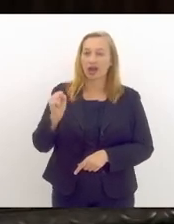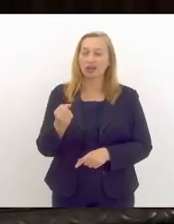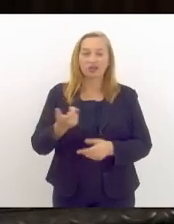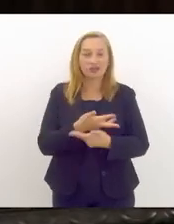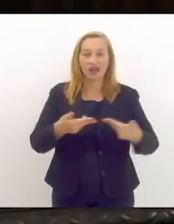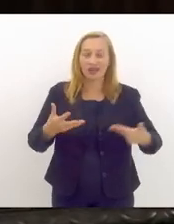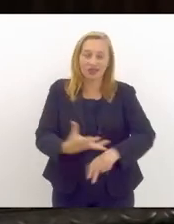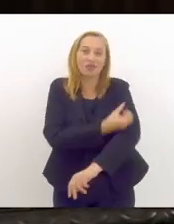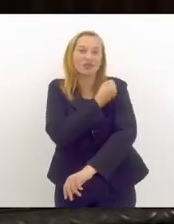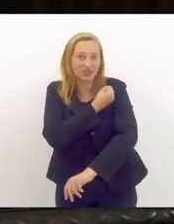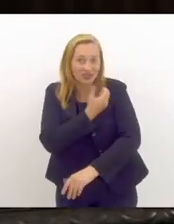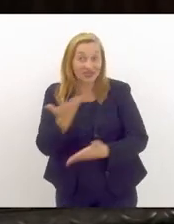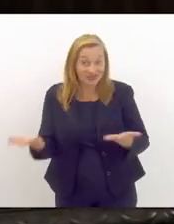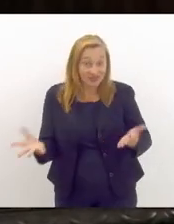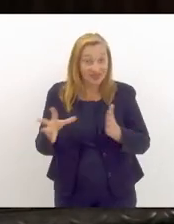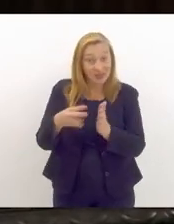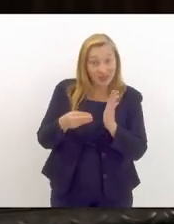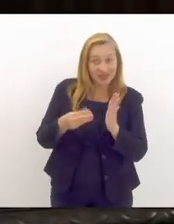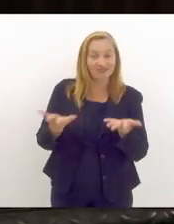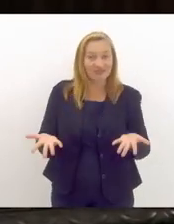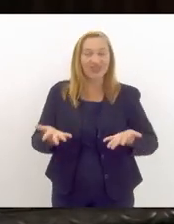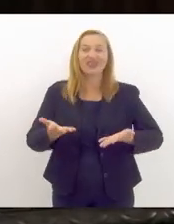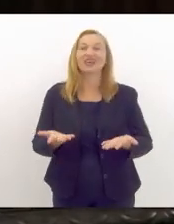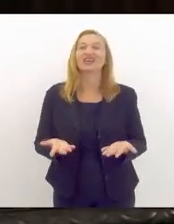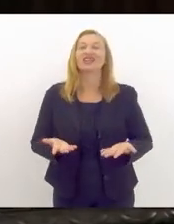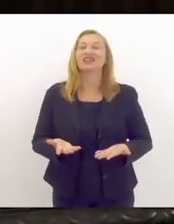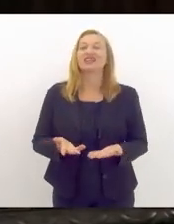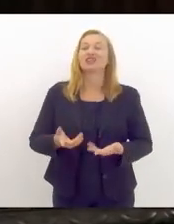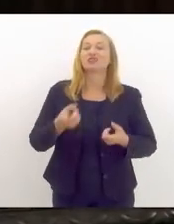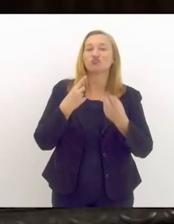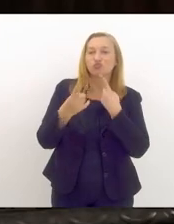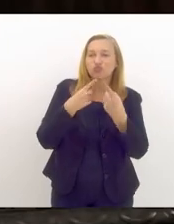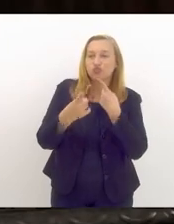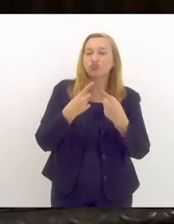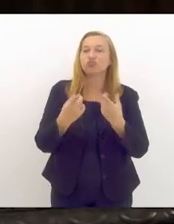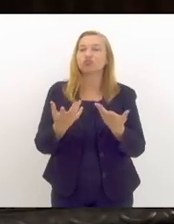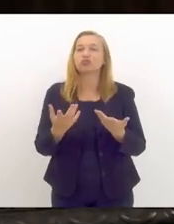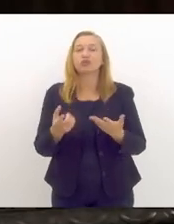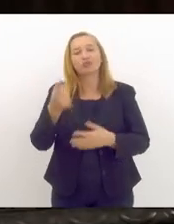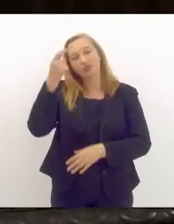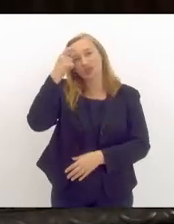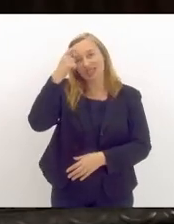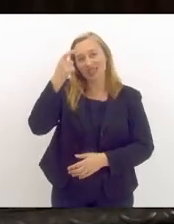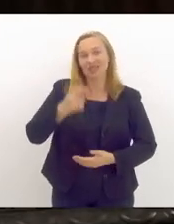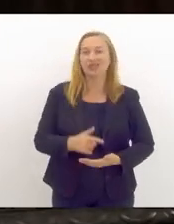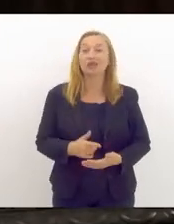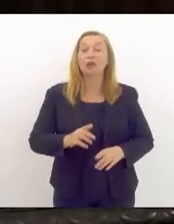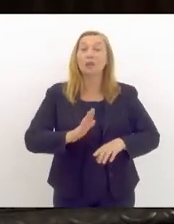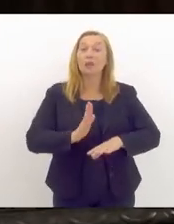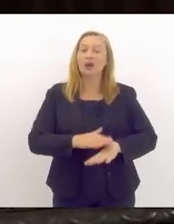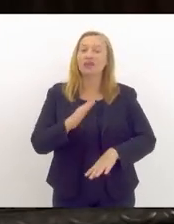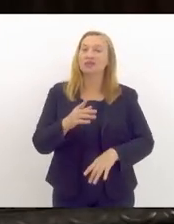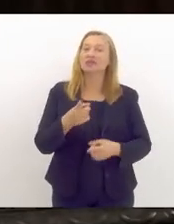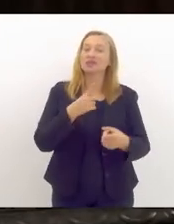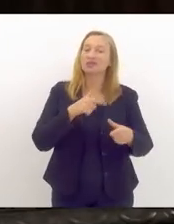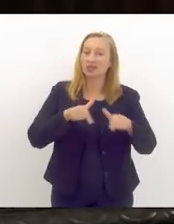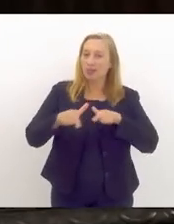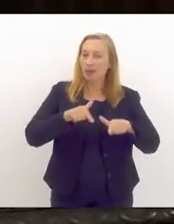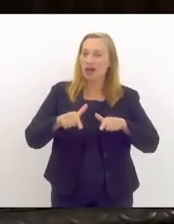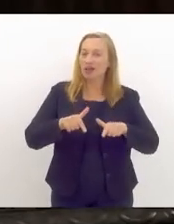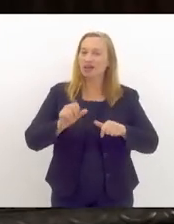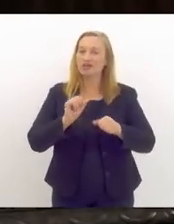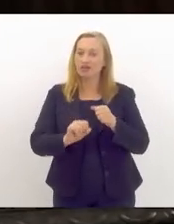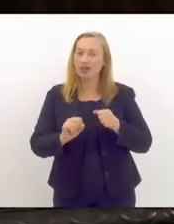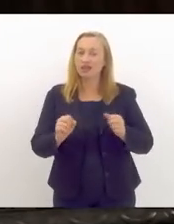emoções. Enfim, divergimos, debatemos e chegamos ao consenso. Mas é assim que se trabalha e atua, sempre